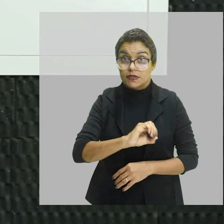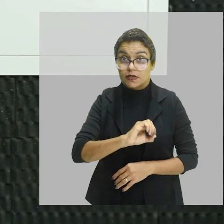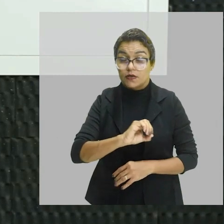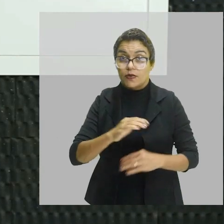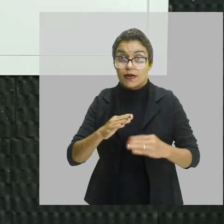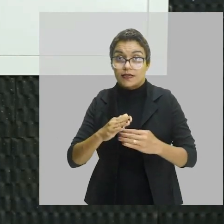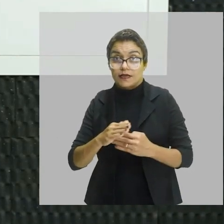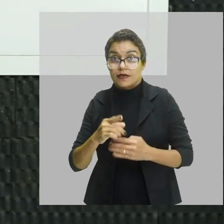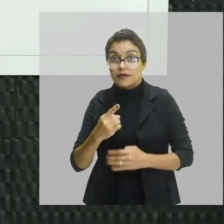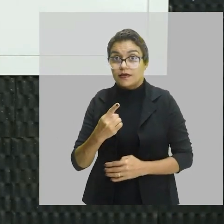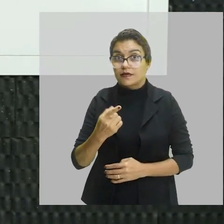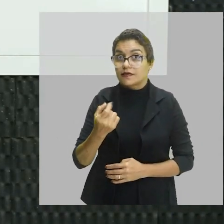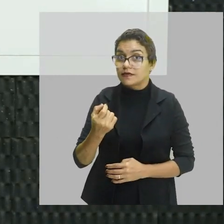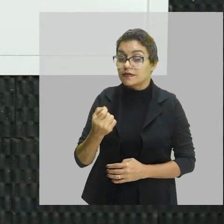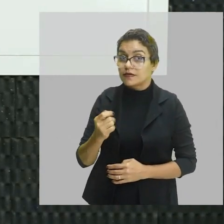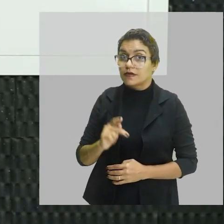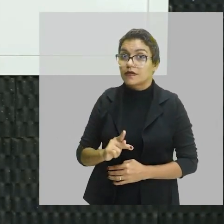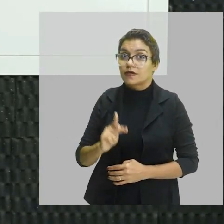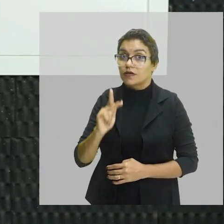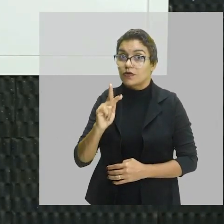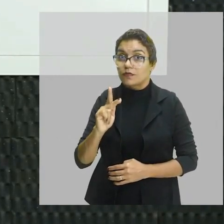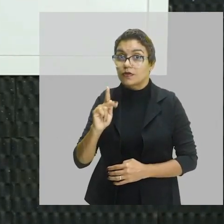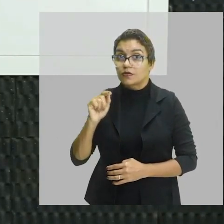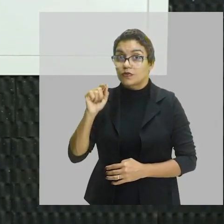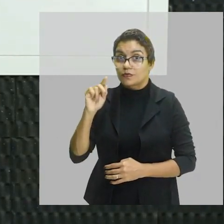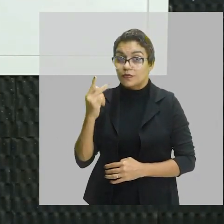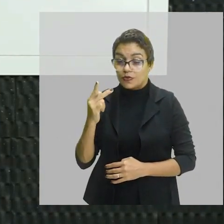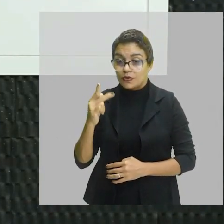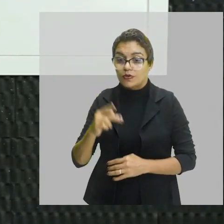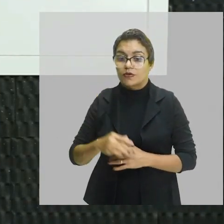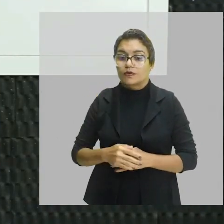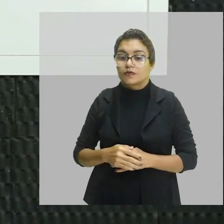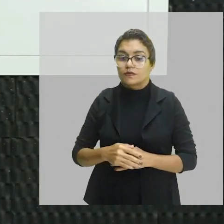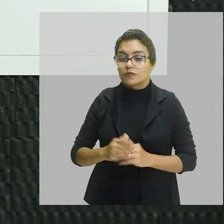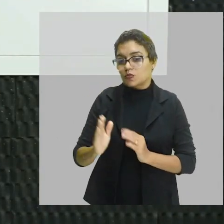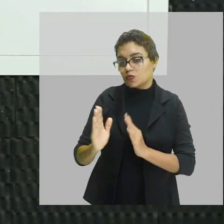km por hora em um intervalo de